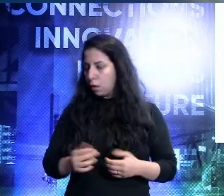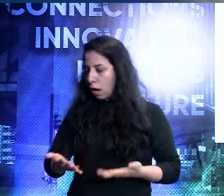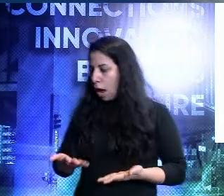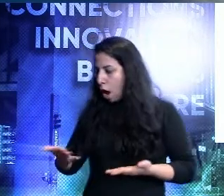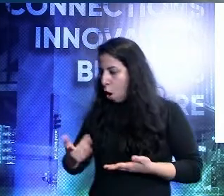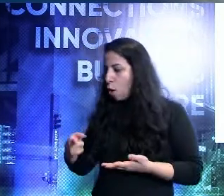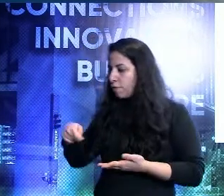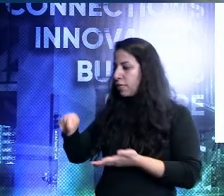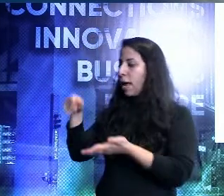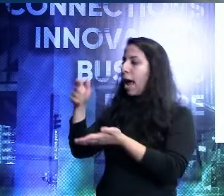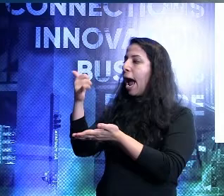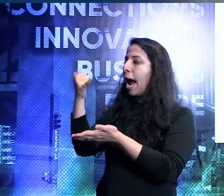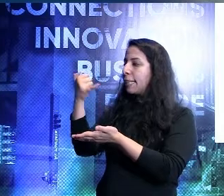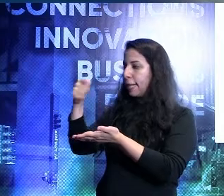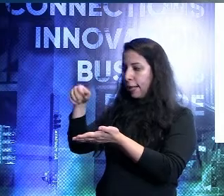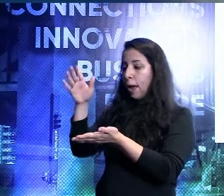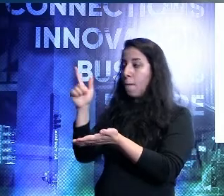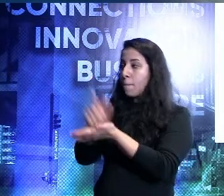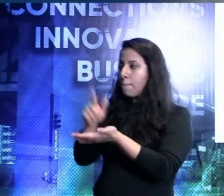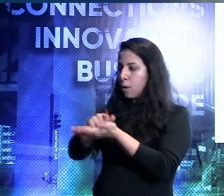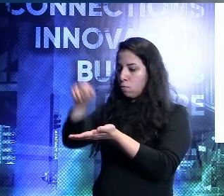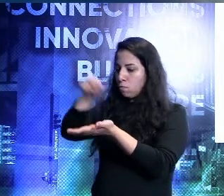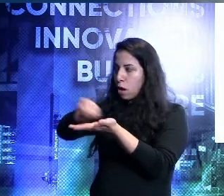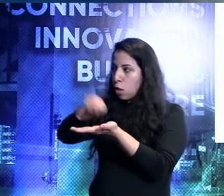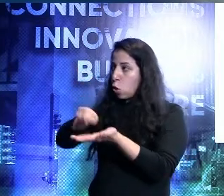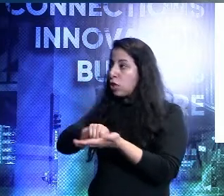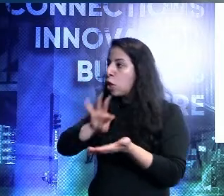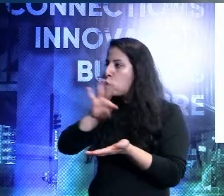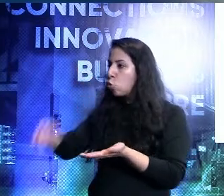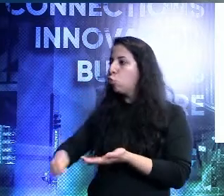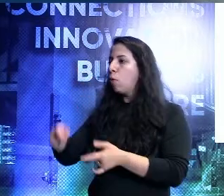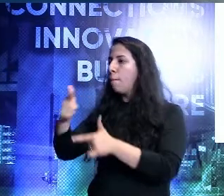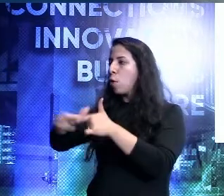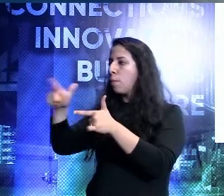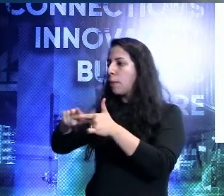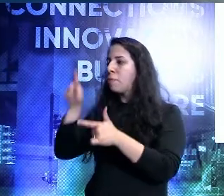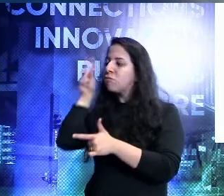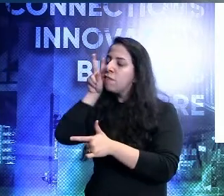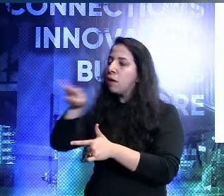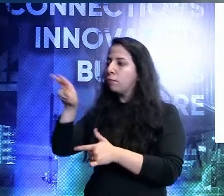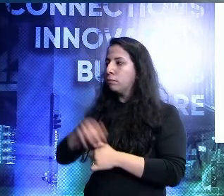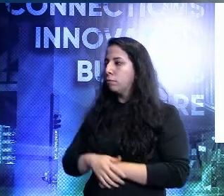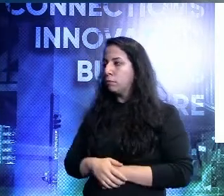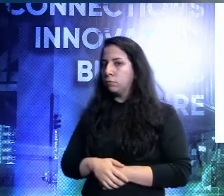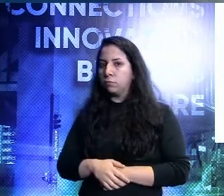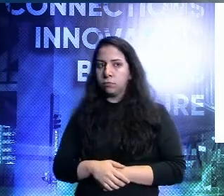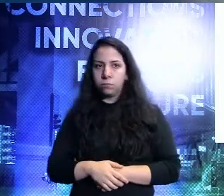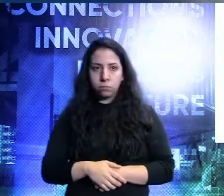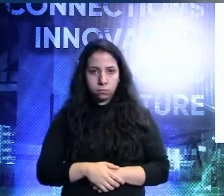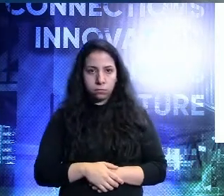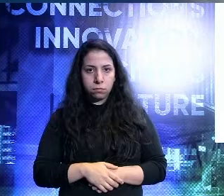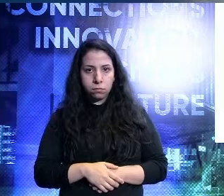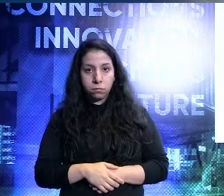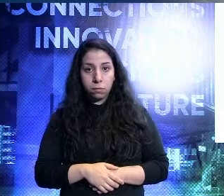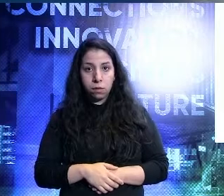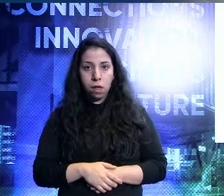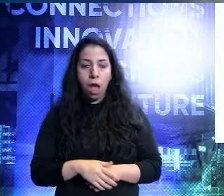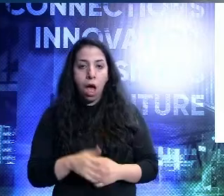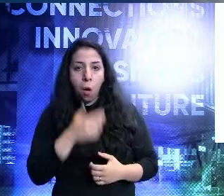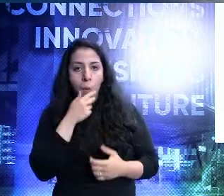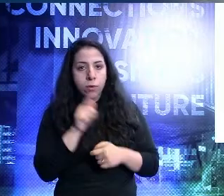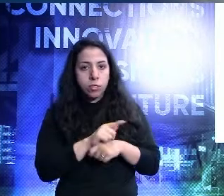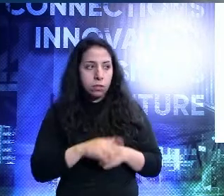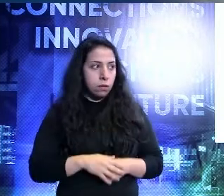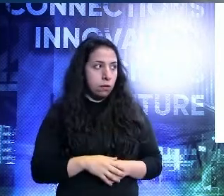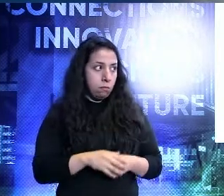gente conversa. Anota todos os problemas que você vê. Gente, em meia hora, ele anotava e quase enchia aquele